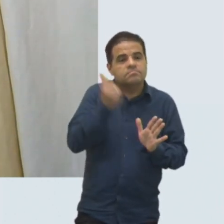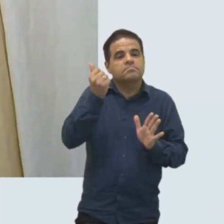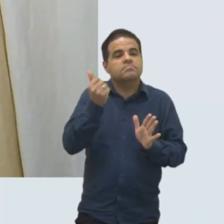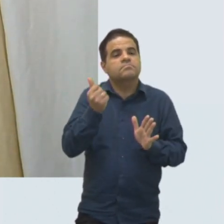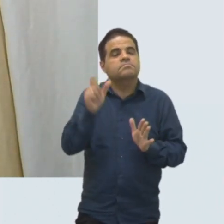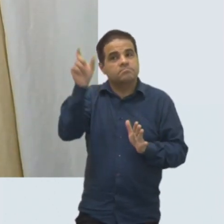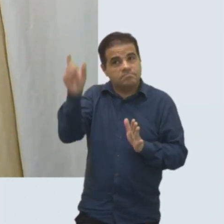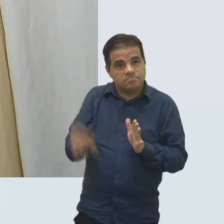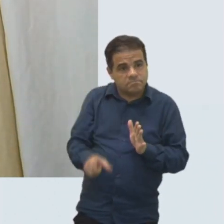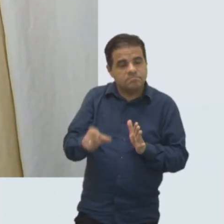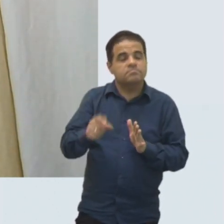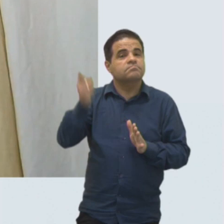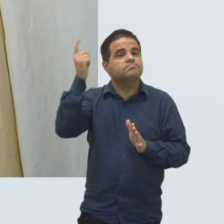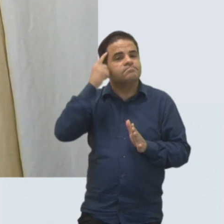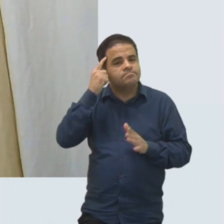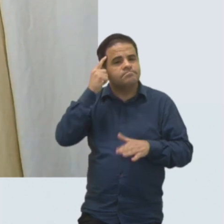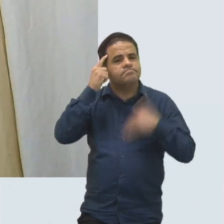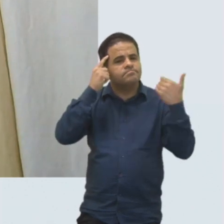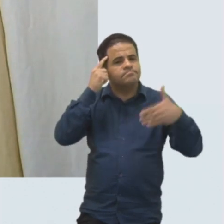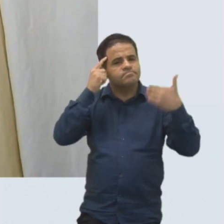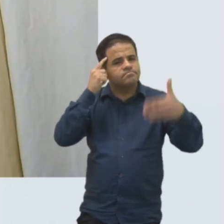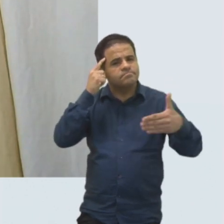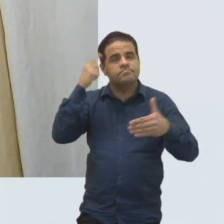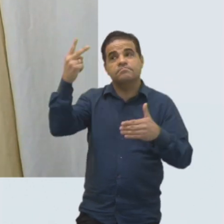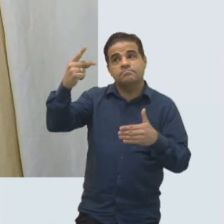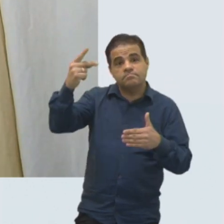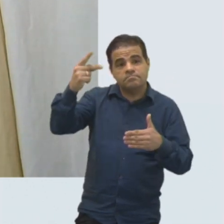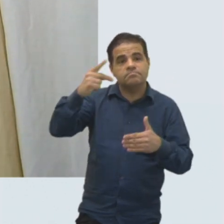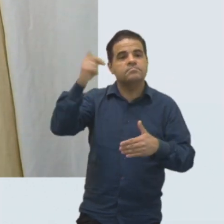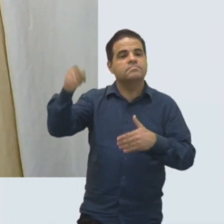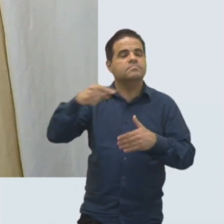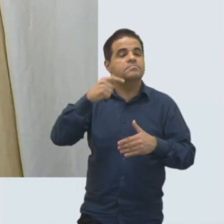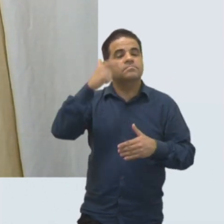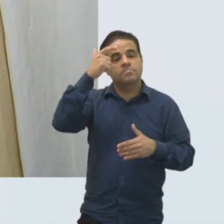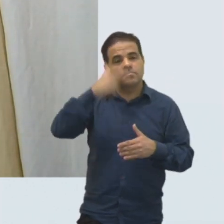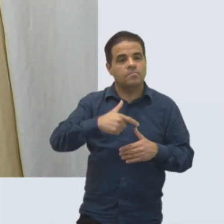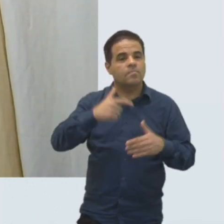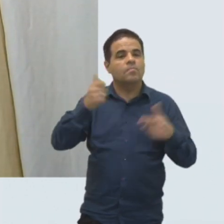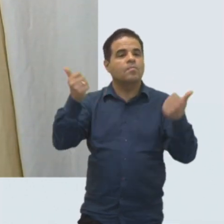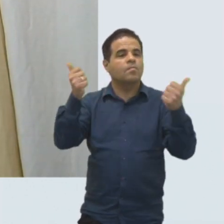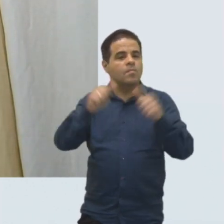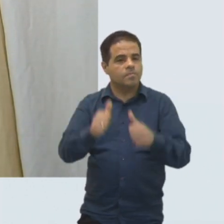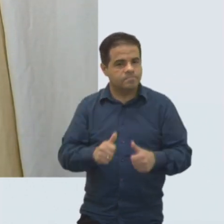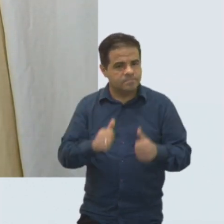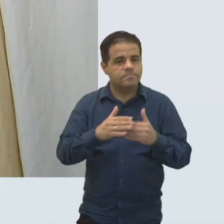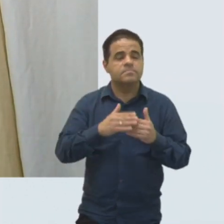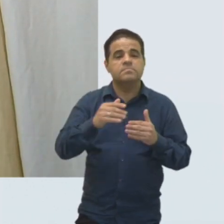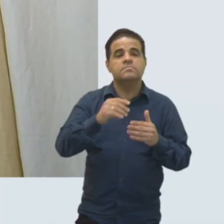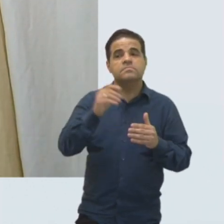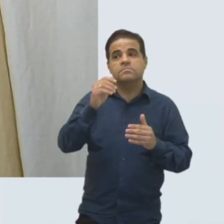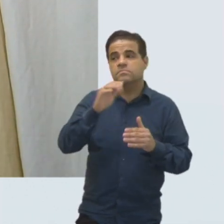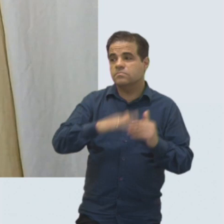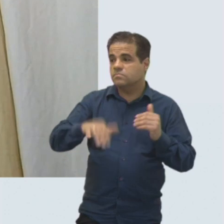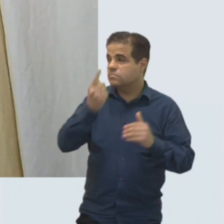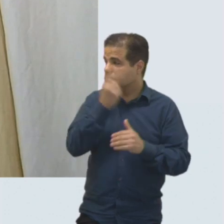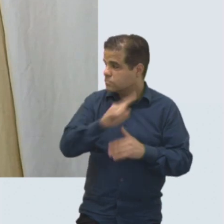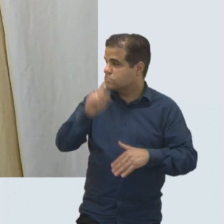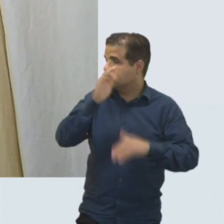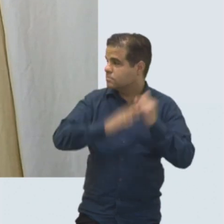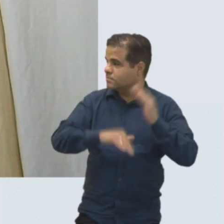é uma amarração de cabeça. O segundo são as chamadas bonecas Abayomi, né? E terceiro, por último,